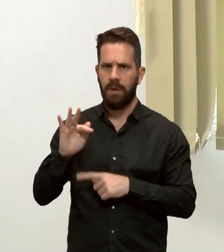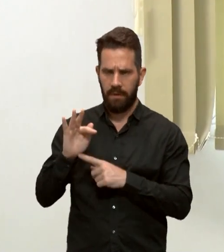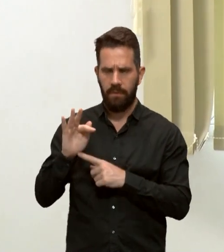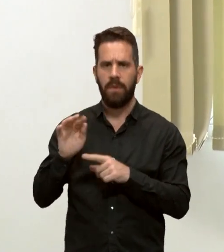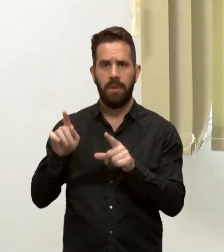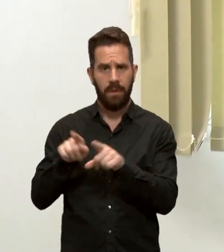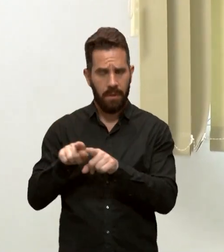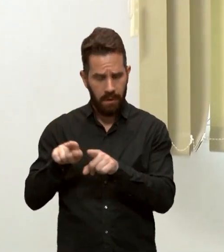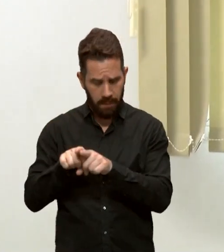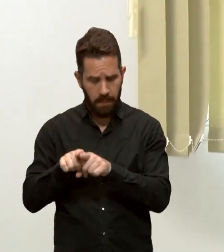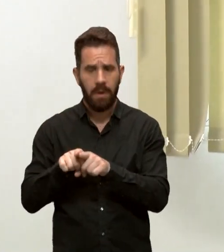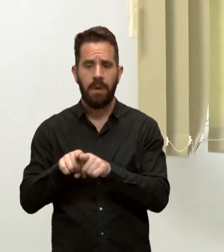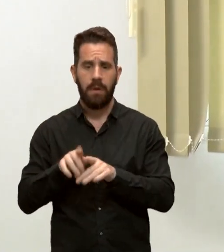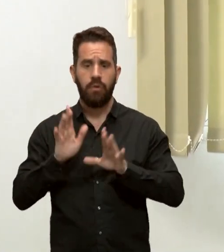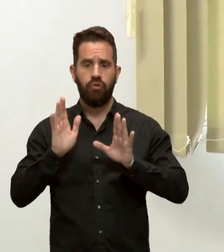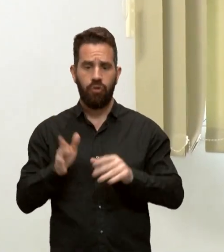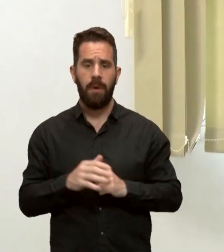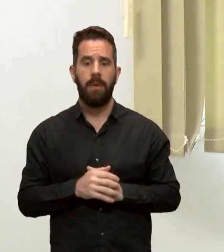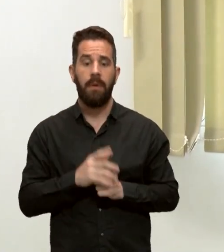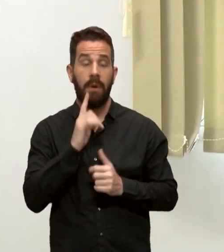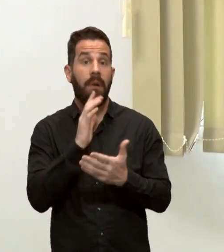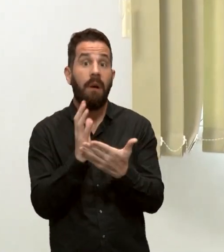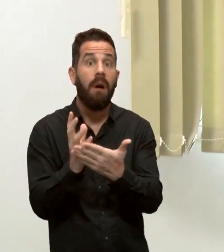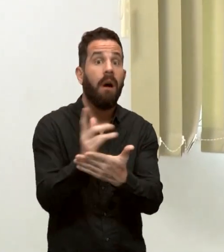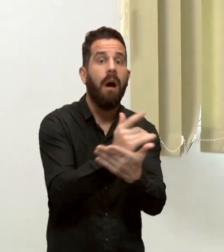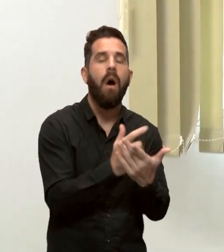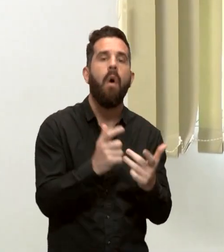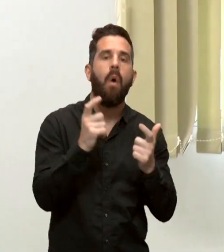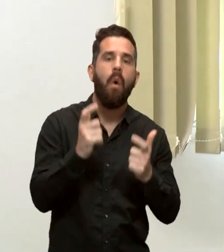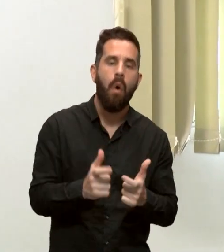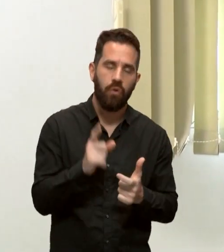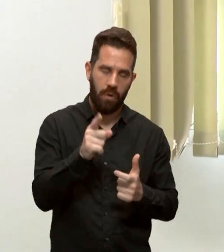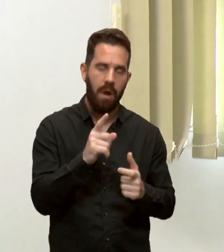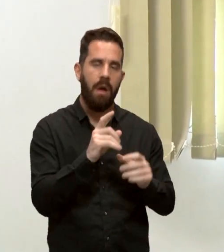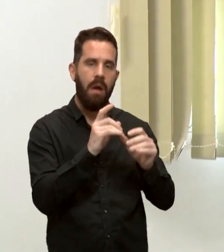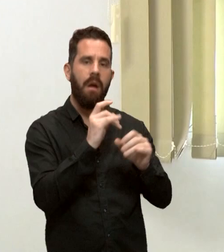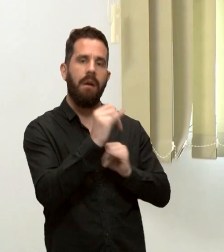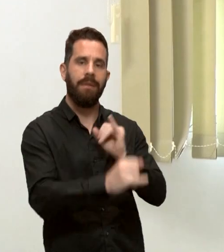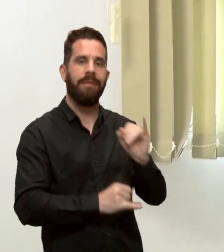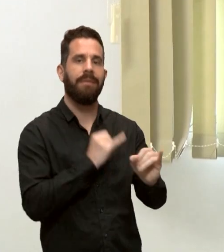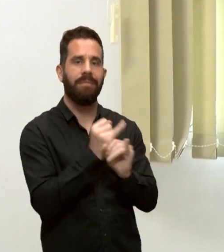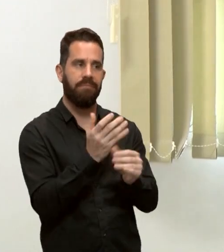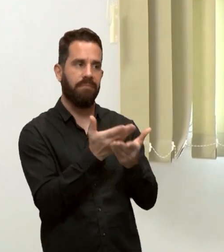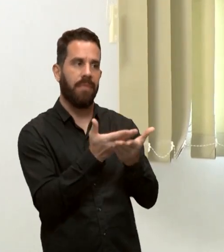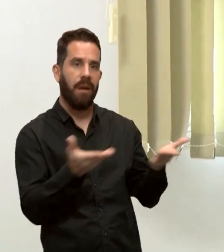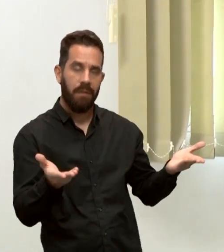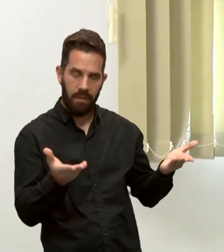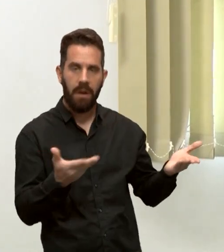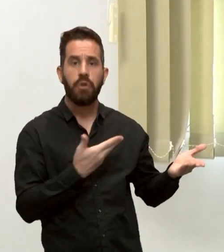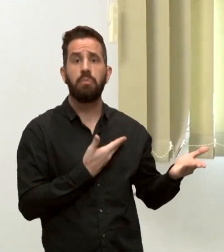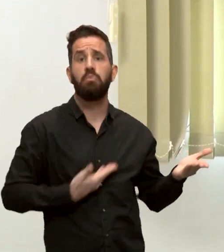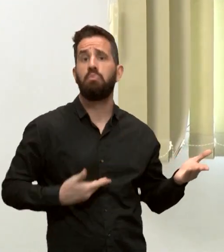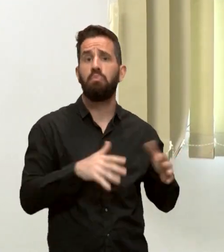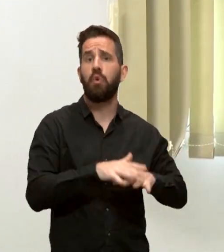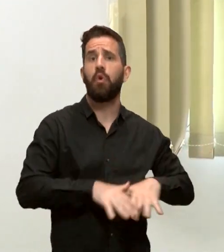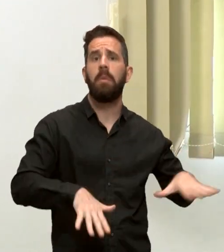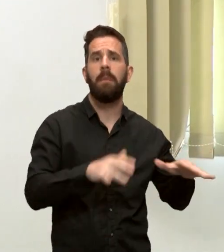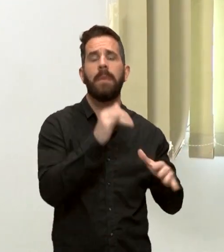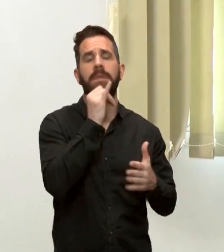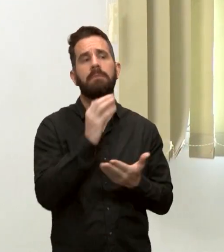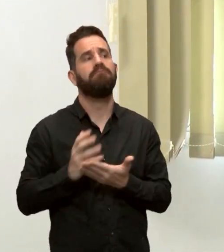UFG. Bom, nós coletamos dados da internet, né, dados públicos, né, disponibilizados na internet, por exemplo, dados sobre filmes,